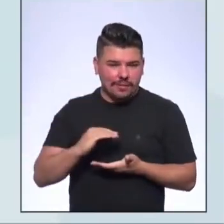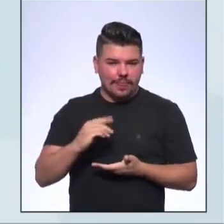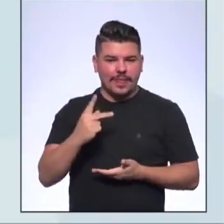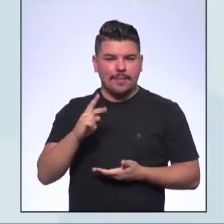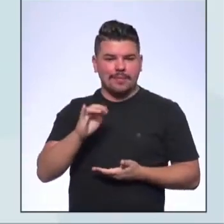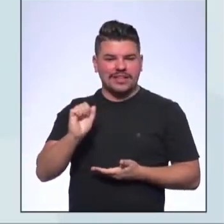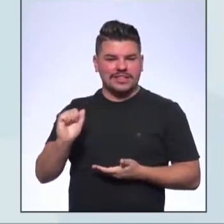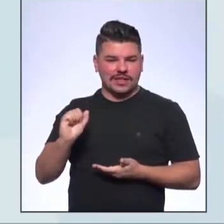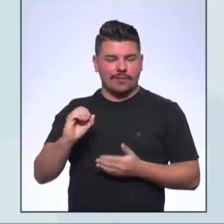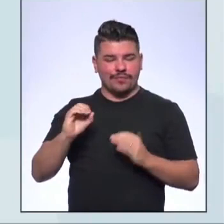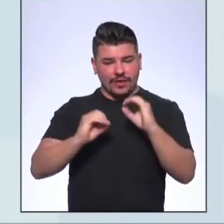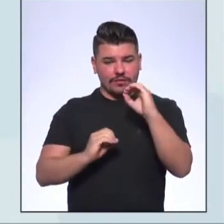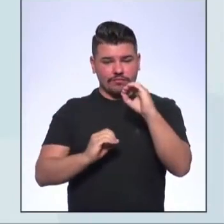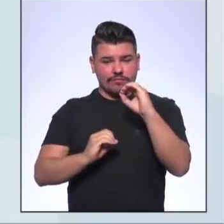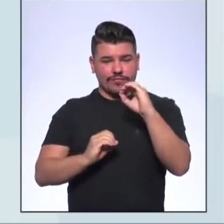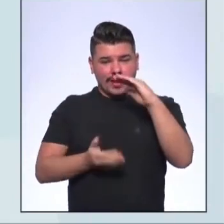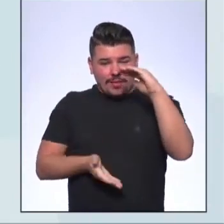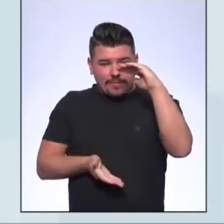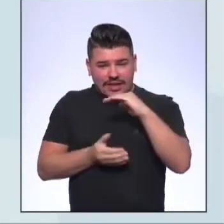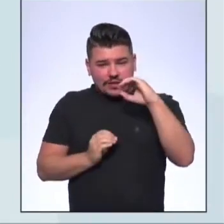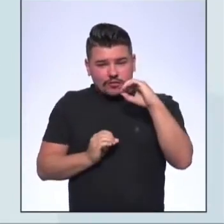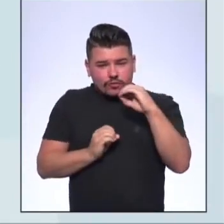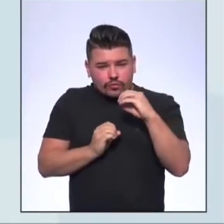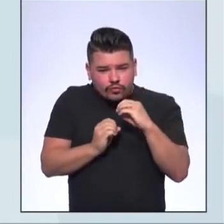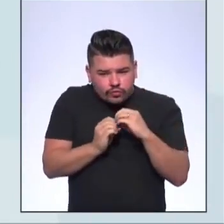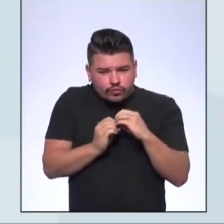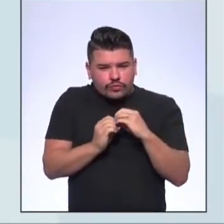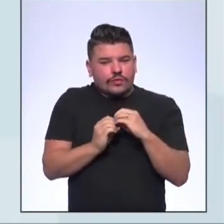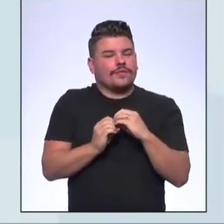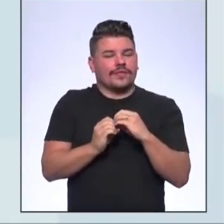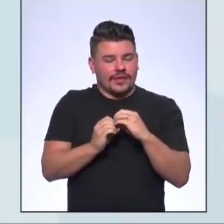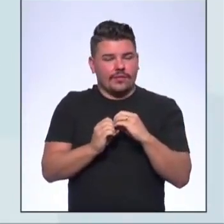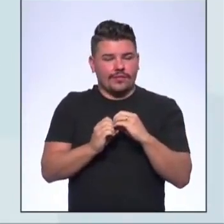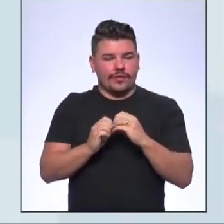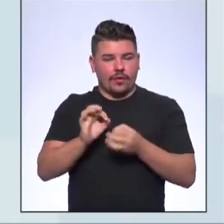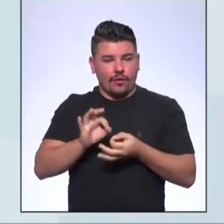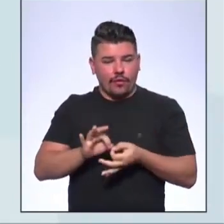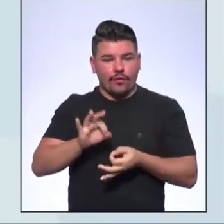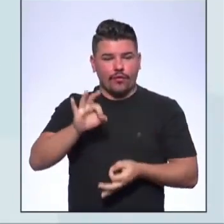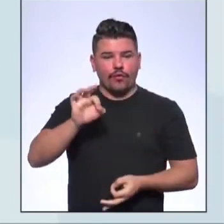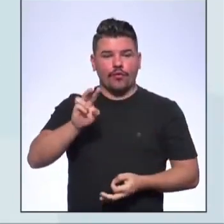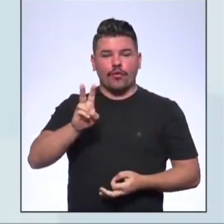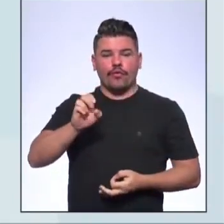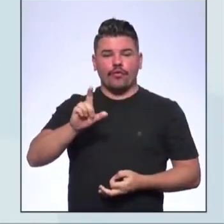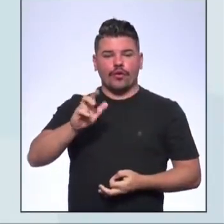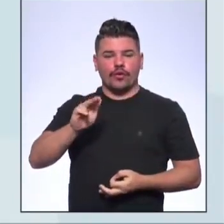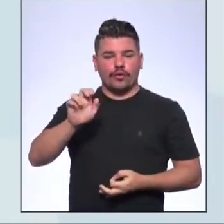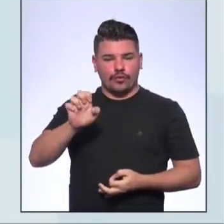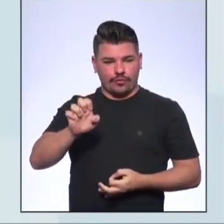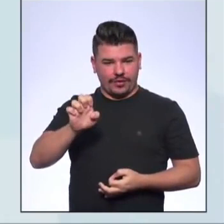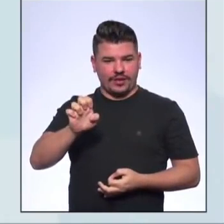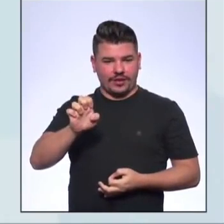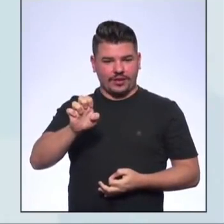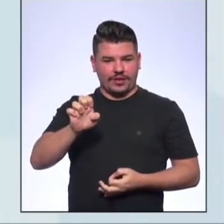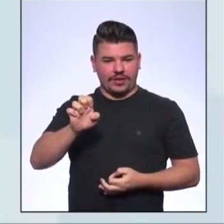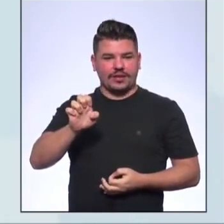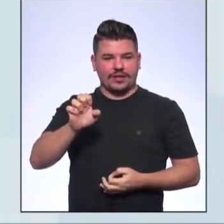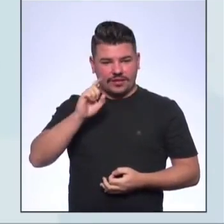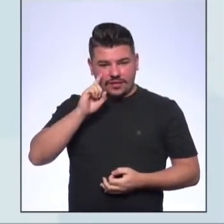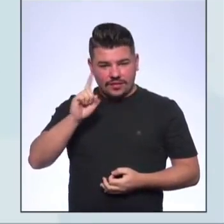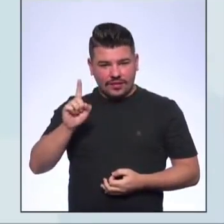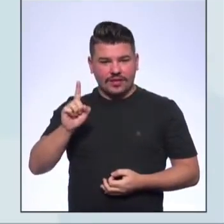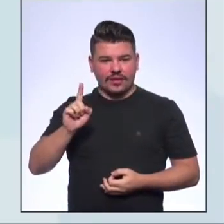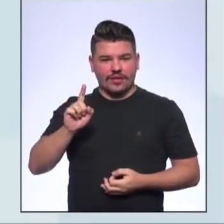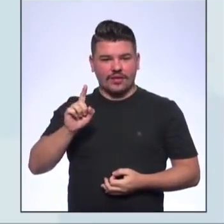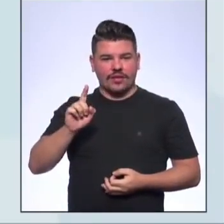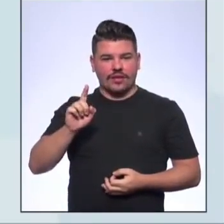E a variação de volume. Lembra que a variação de volume é o quê? Ó? Volume final menos volume inicial. Então, você